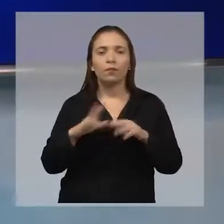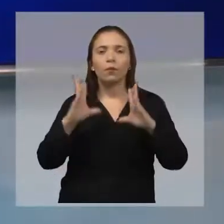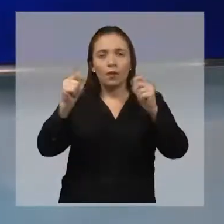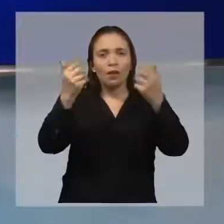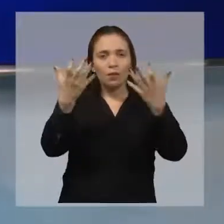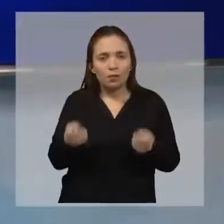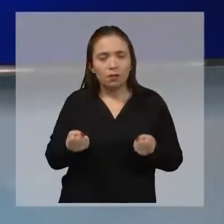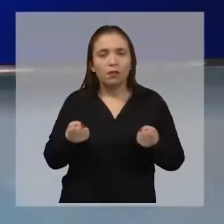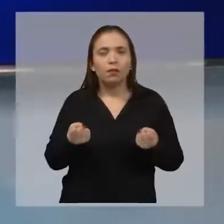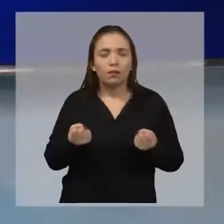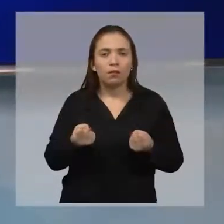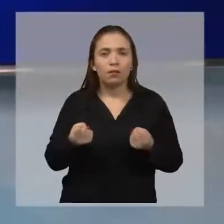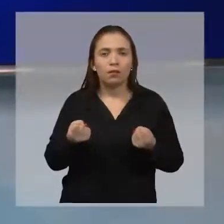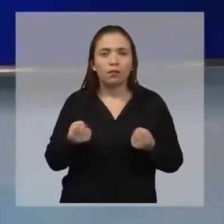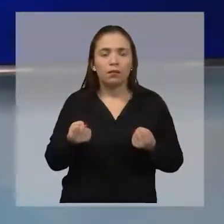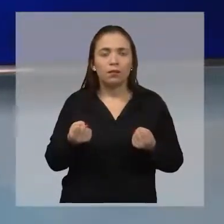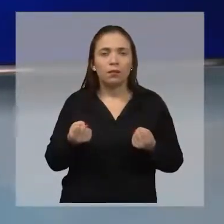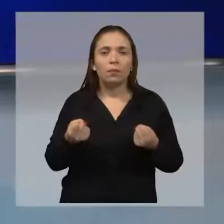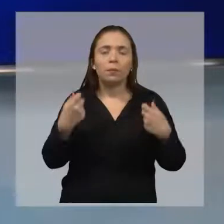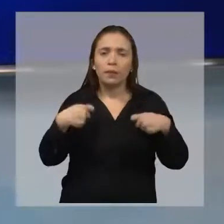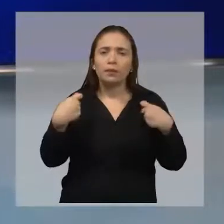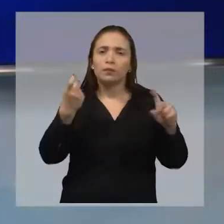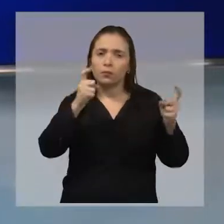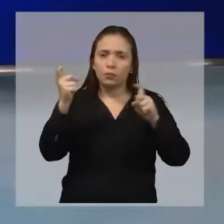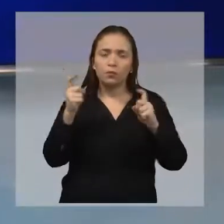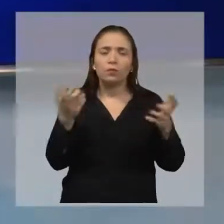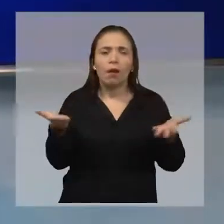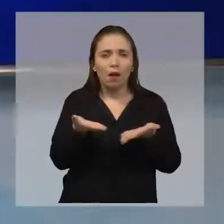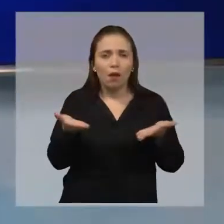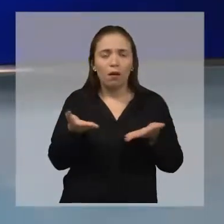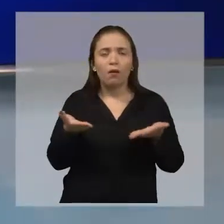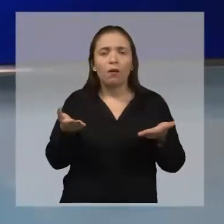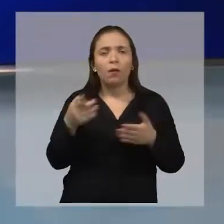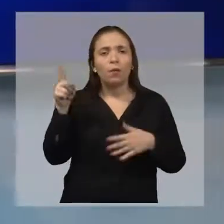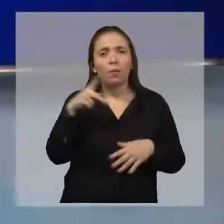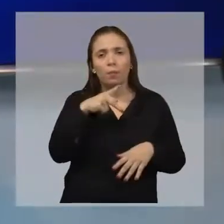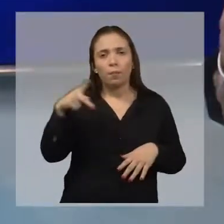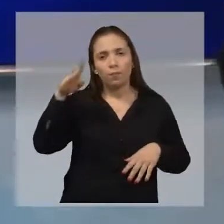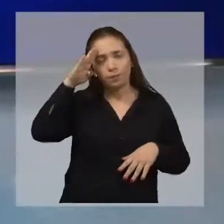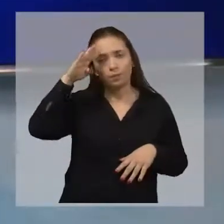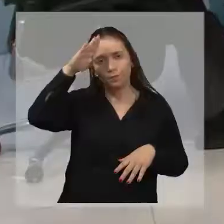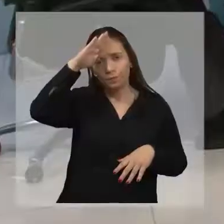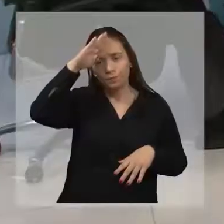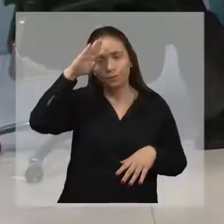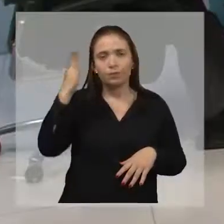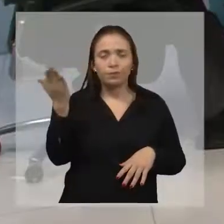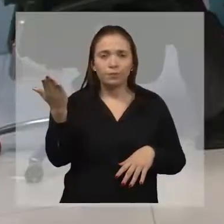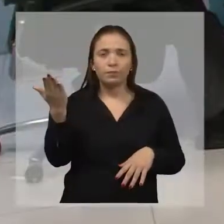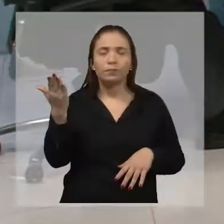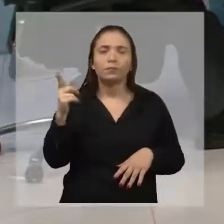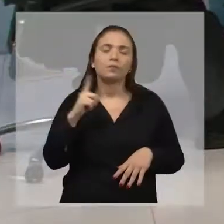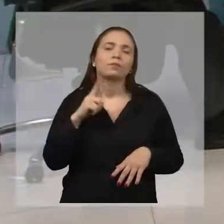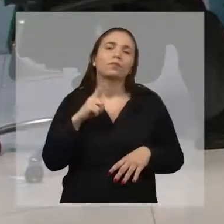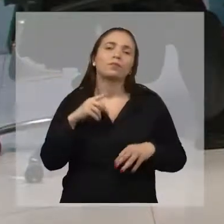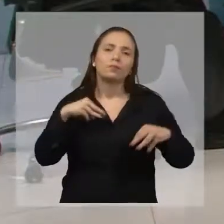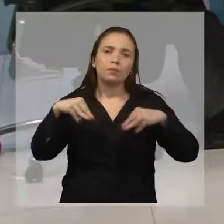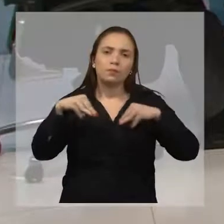Apenas quem assumiu a supremacia do poder não gostava de ser chamado ditador. Por isso manteve o título